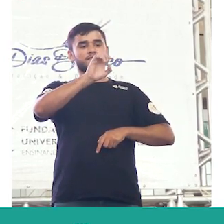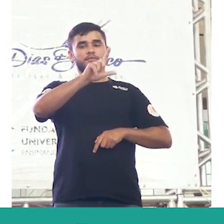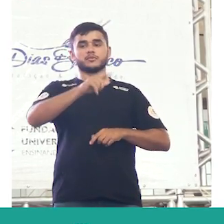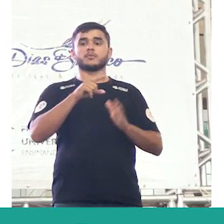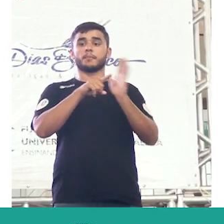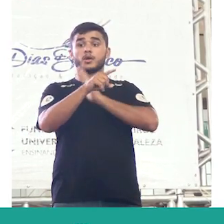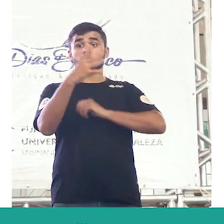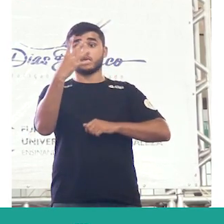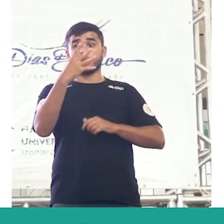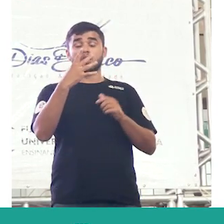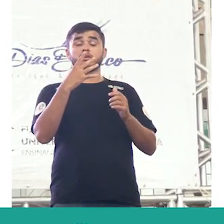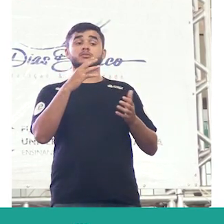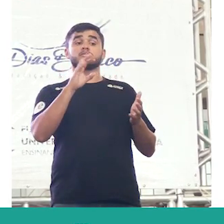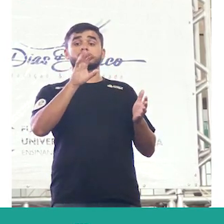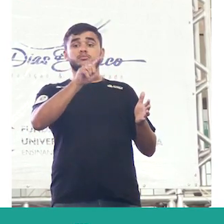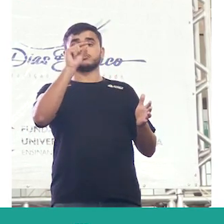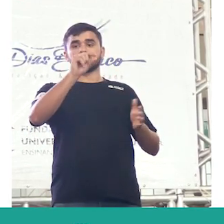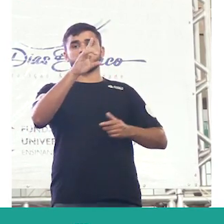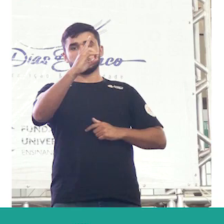de dado.